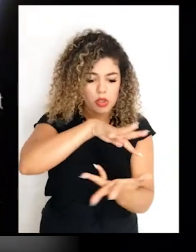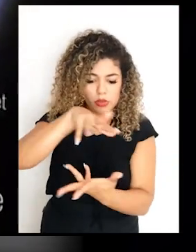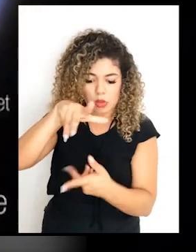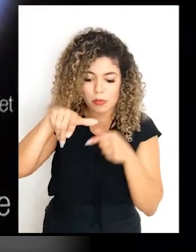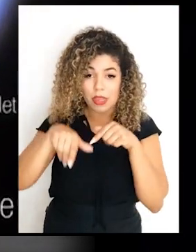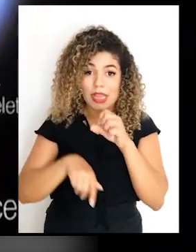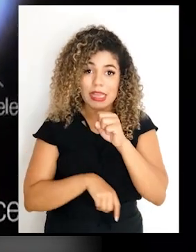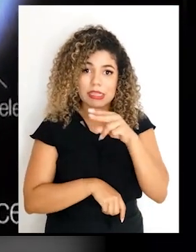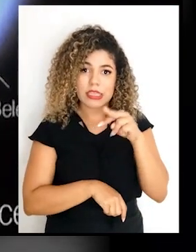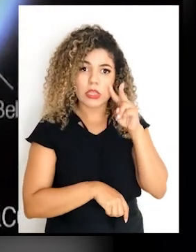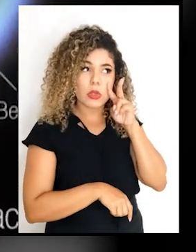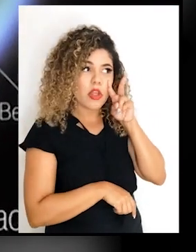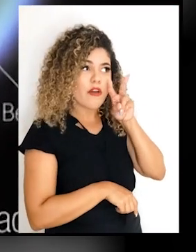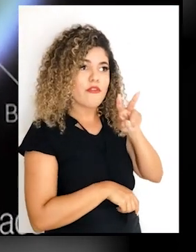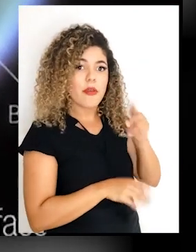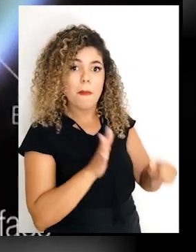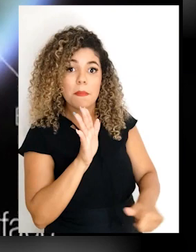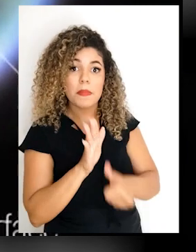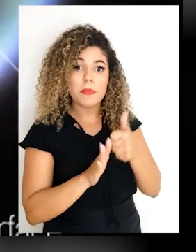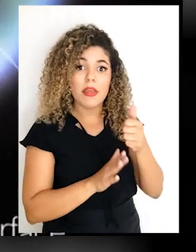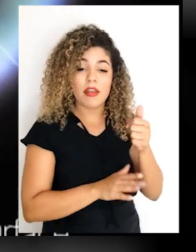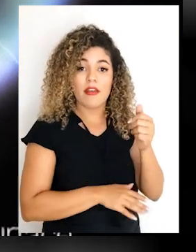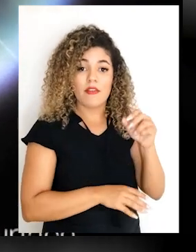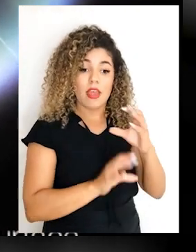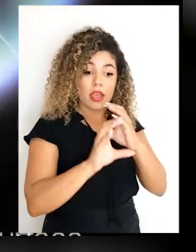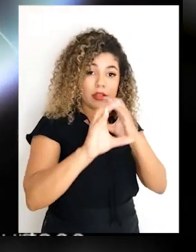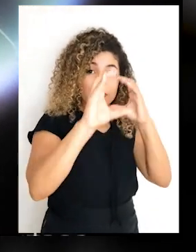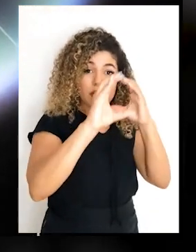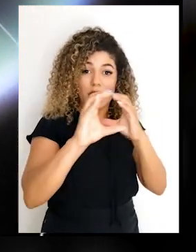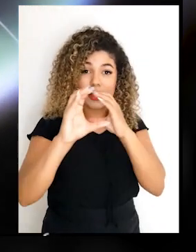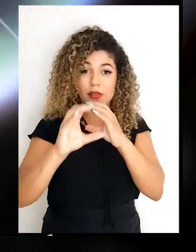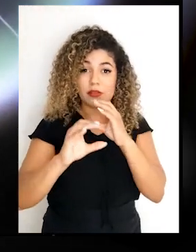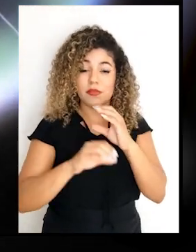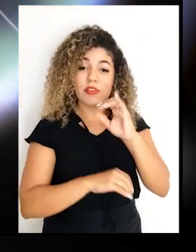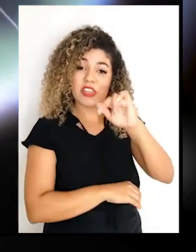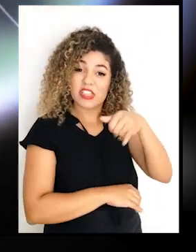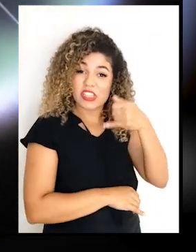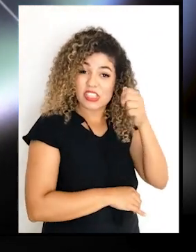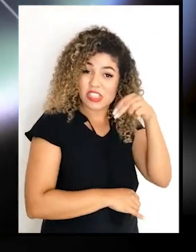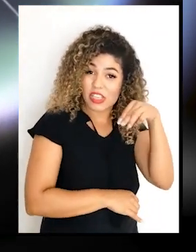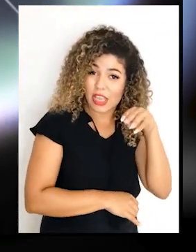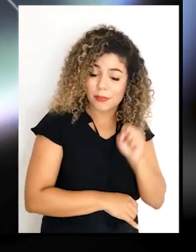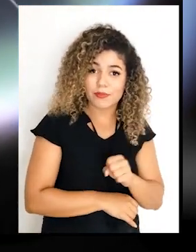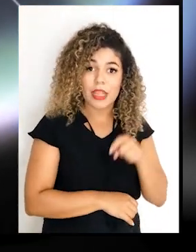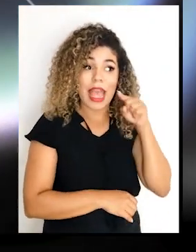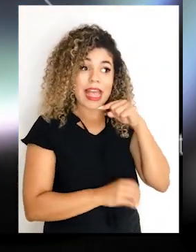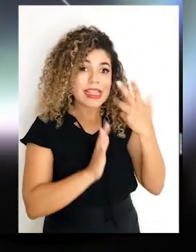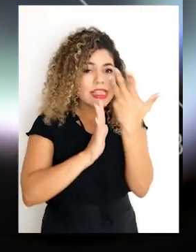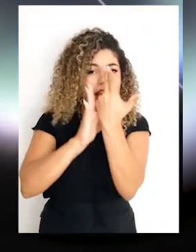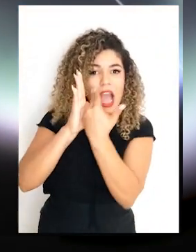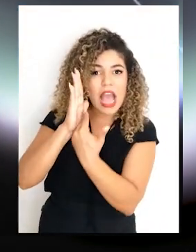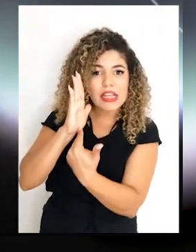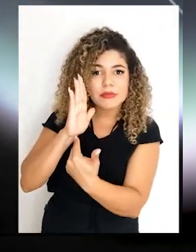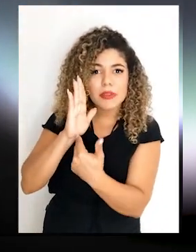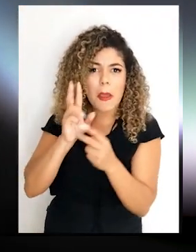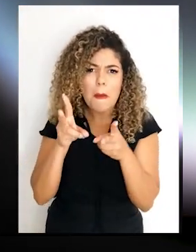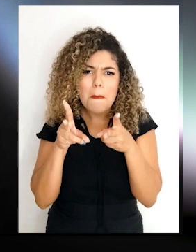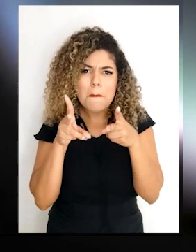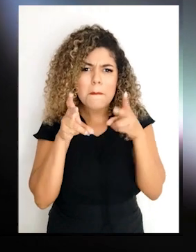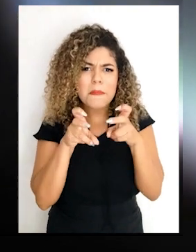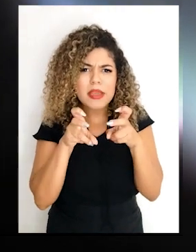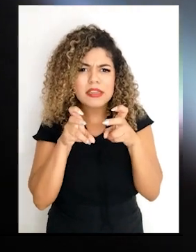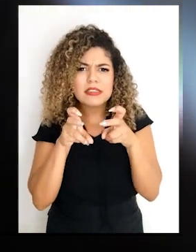telescópio espacial James Webb. As imagens capturadas sob a luz infravermelha do poderoso